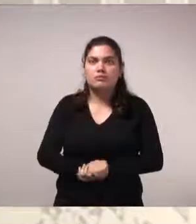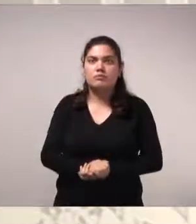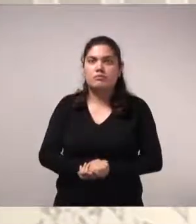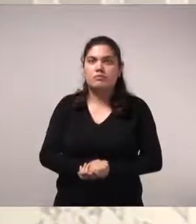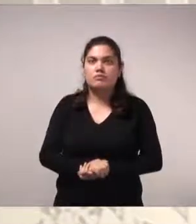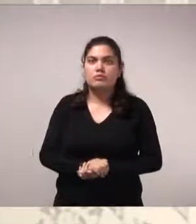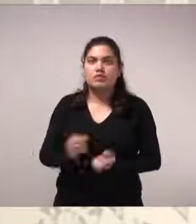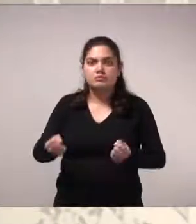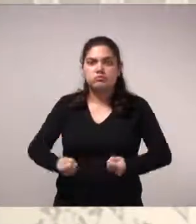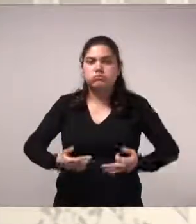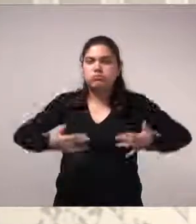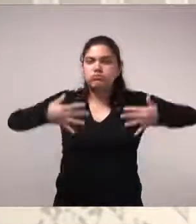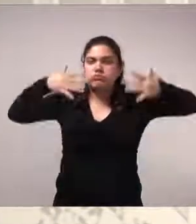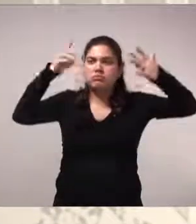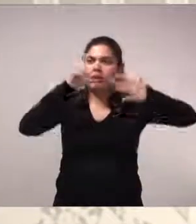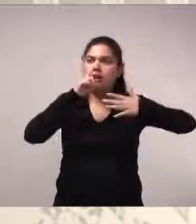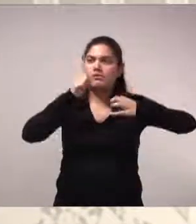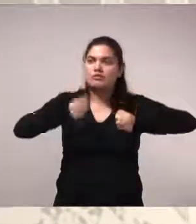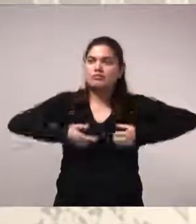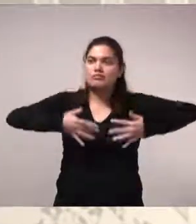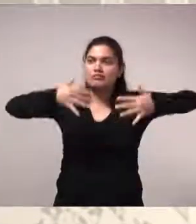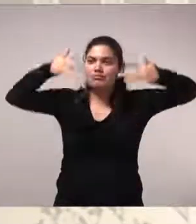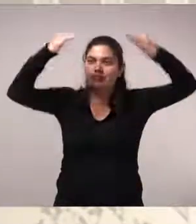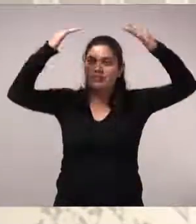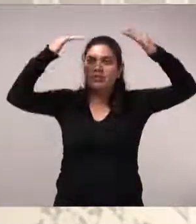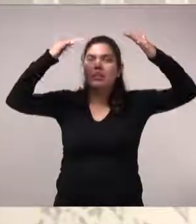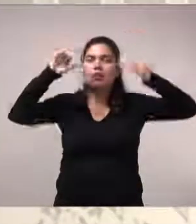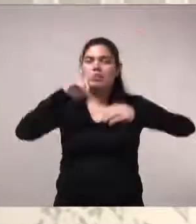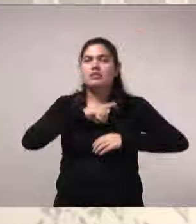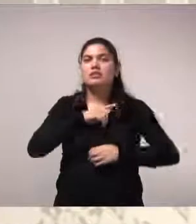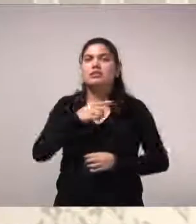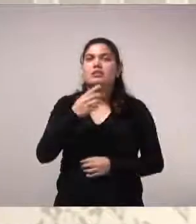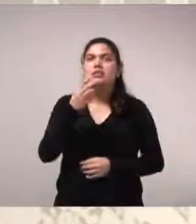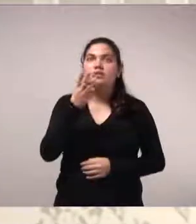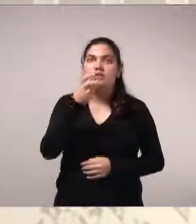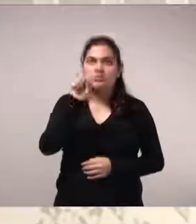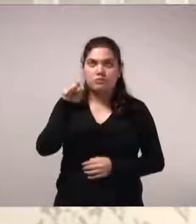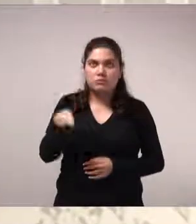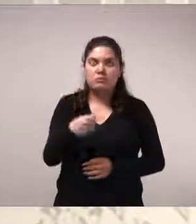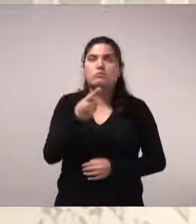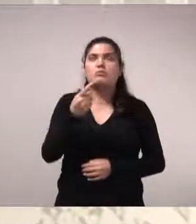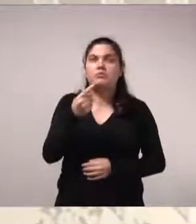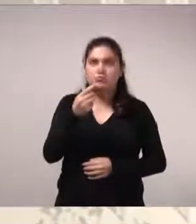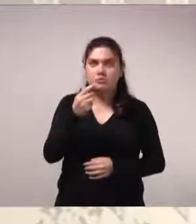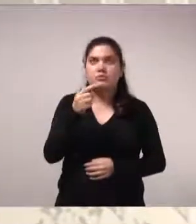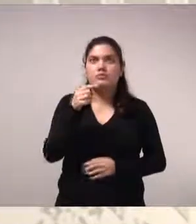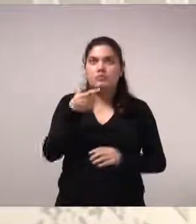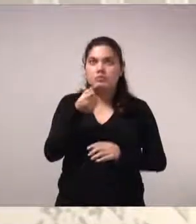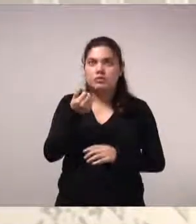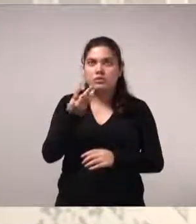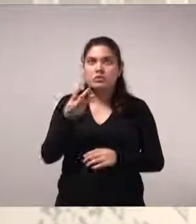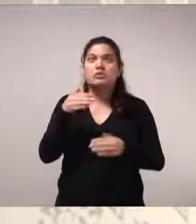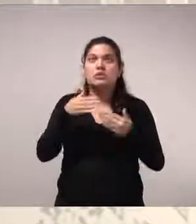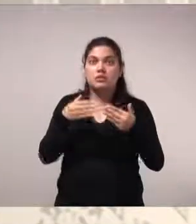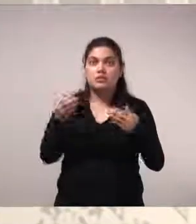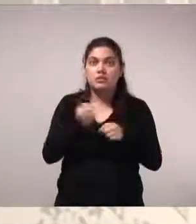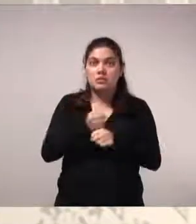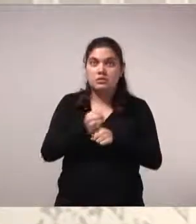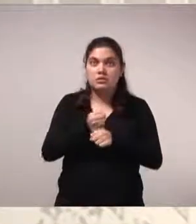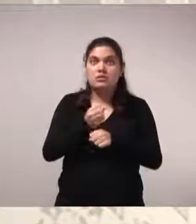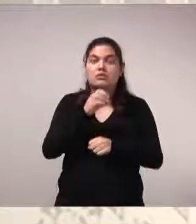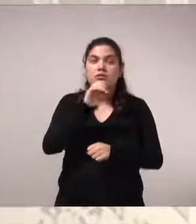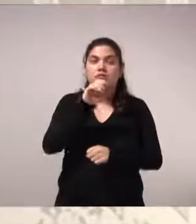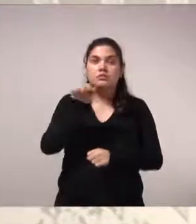da água consumiam 8.800 metros cúbicos em 2013 e devem consumir esse ano 300 metros cúbicos.